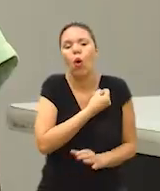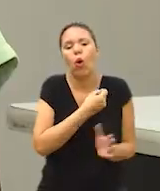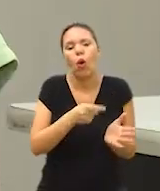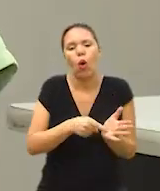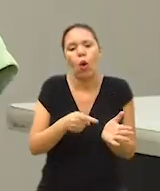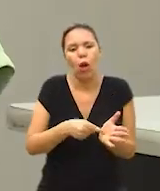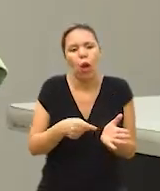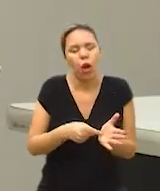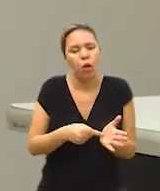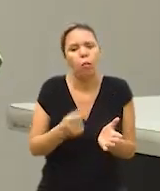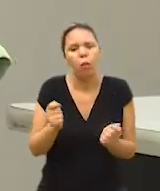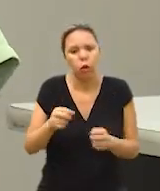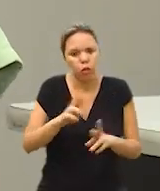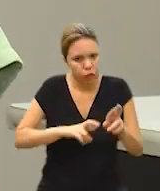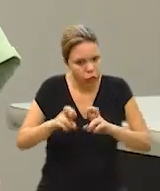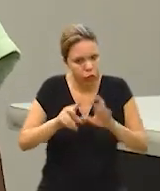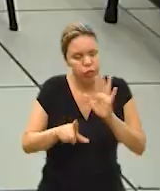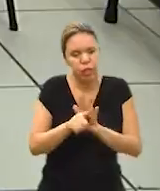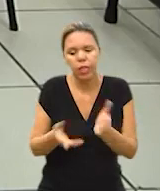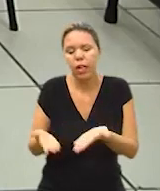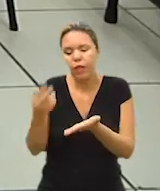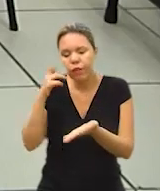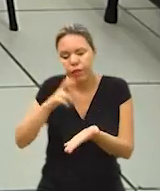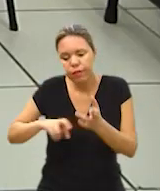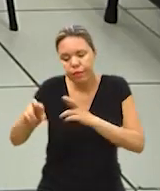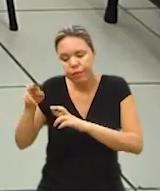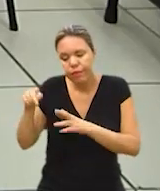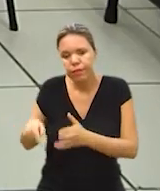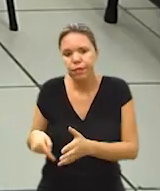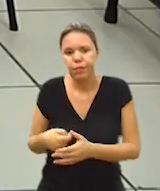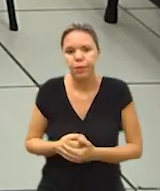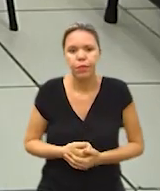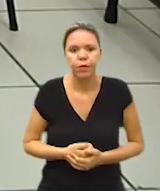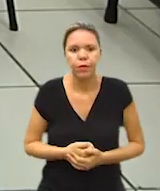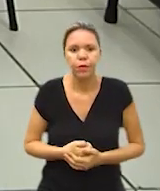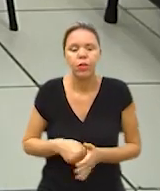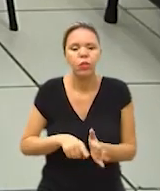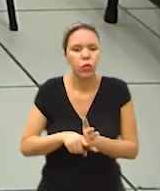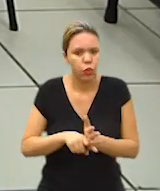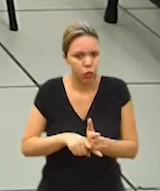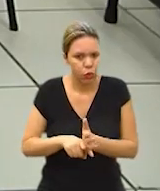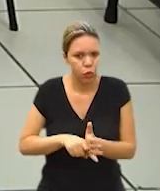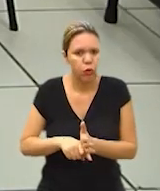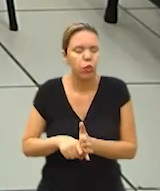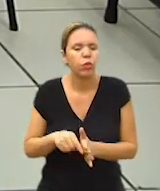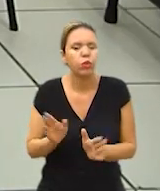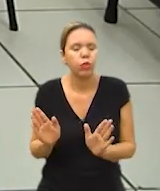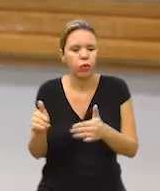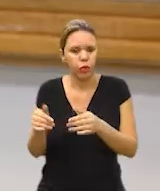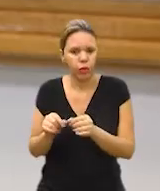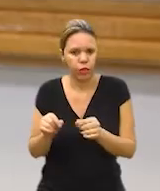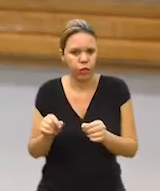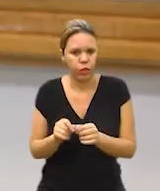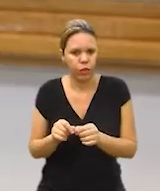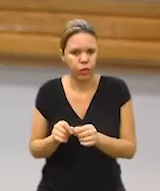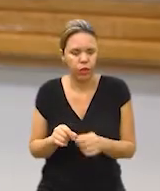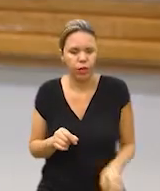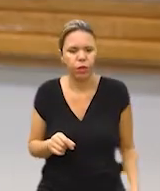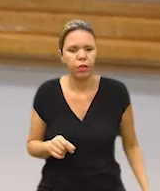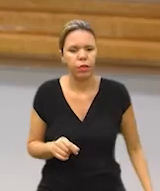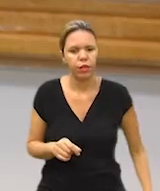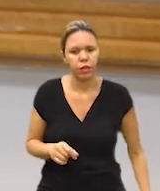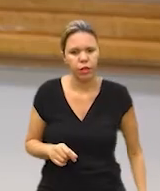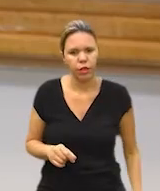mãos. Ele pode leva a lei. Né? Isso. Então, o estudo tem que ser muito mais voltado para que